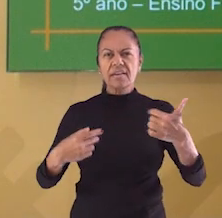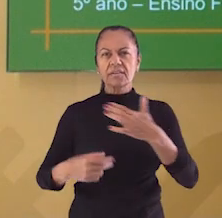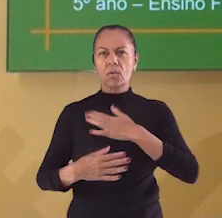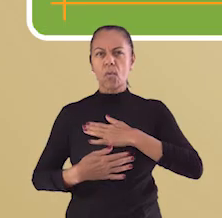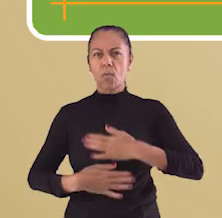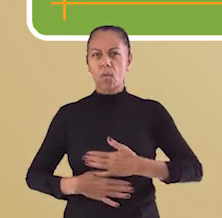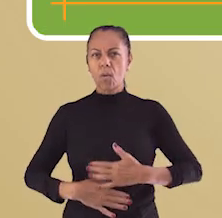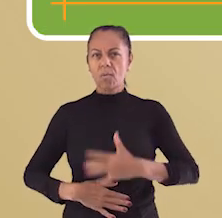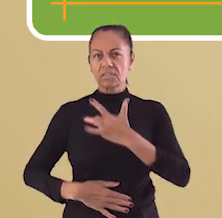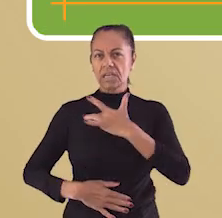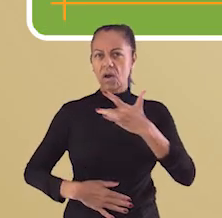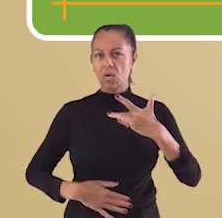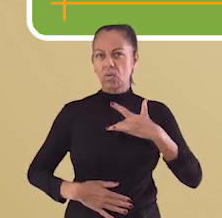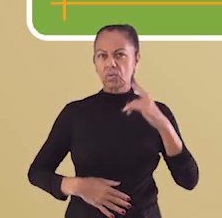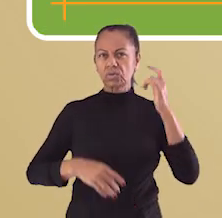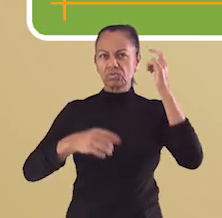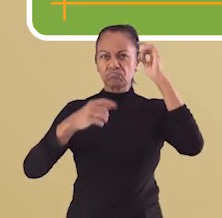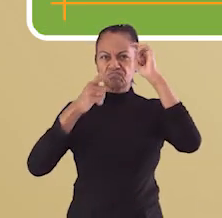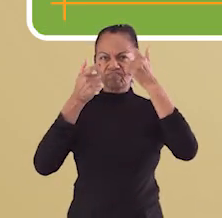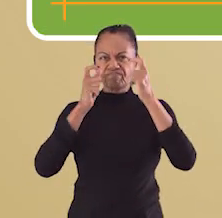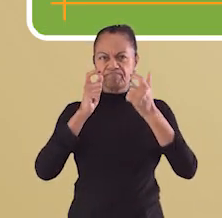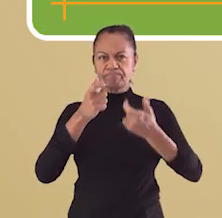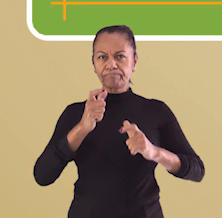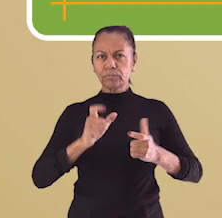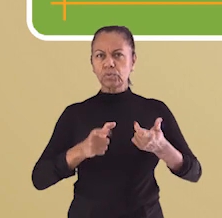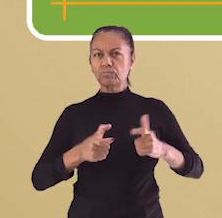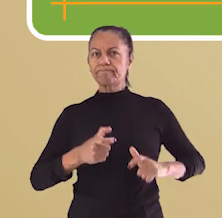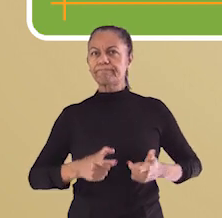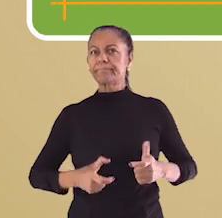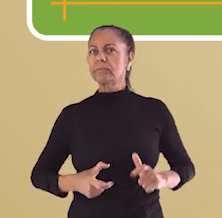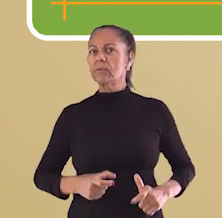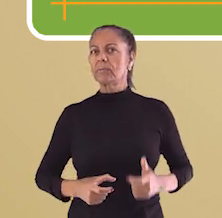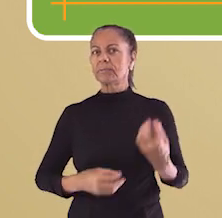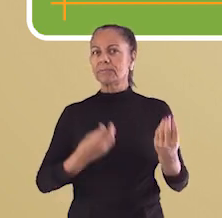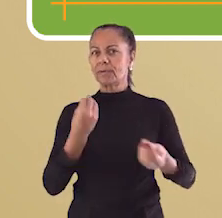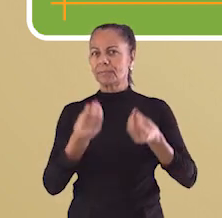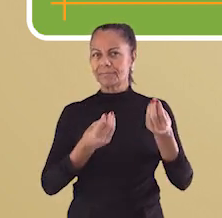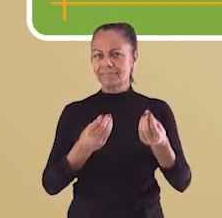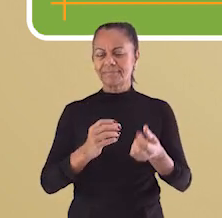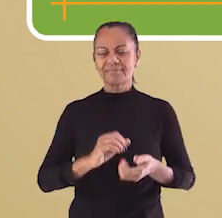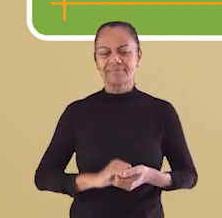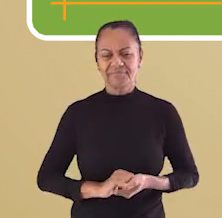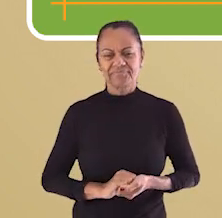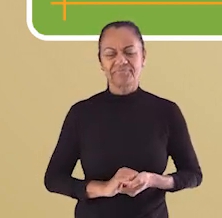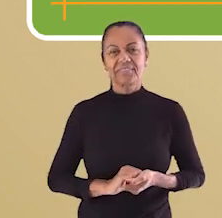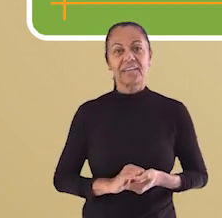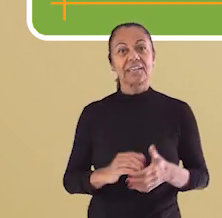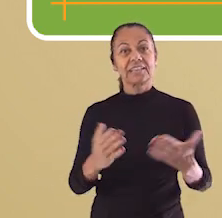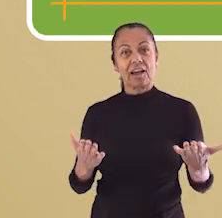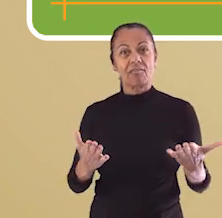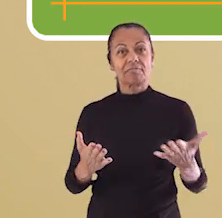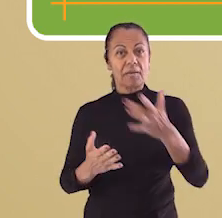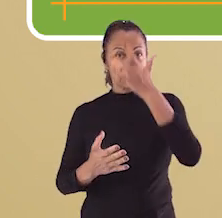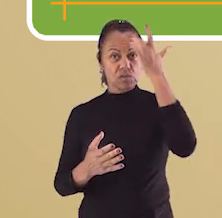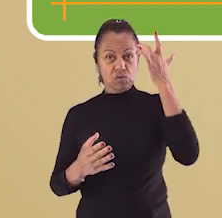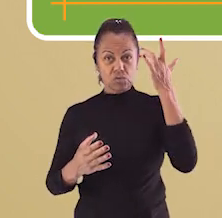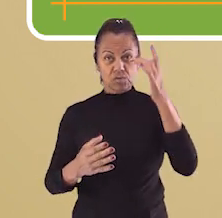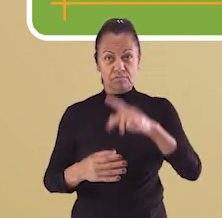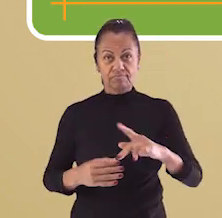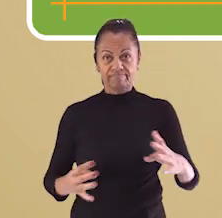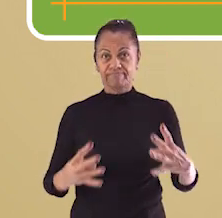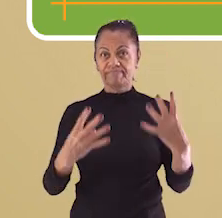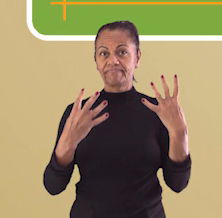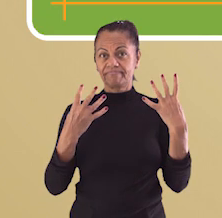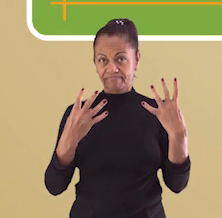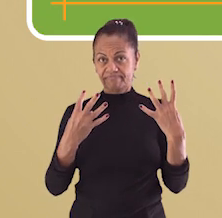prepare! Agora, se você é um professor ou professora que nos acompanha, aqui vão algumas informações interessantes. A